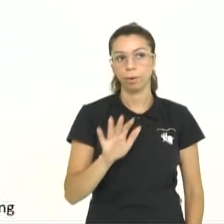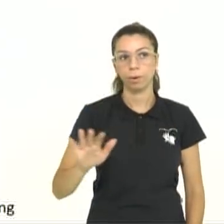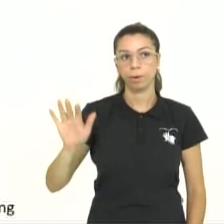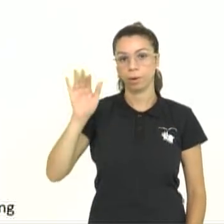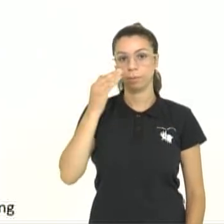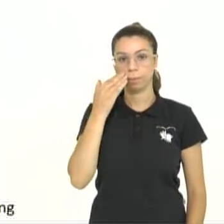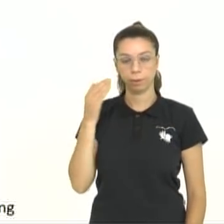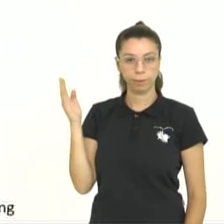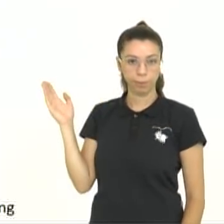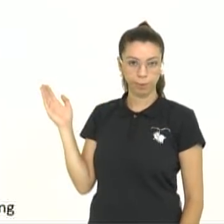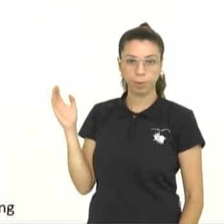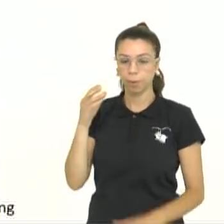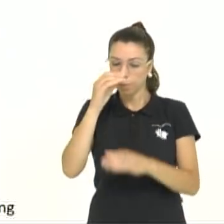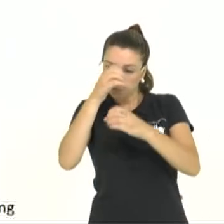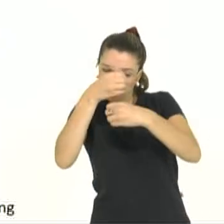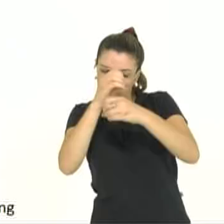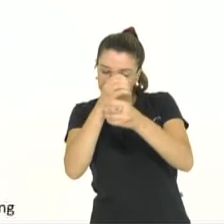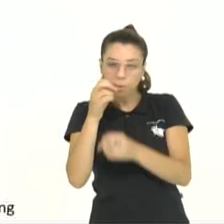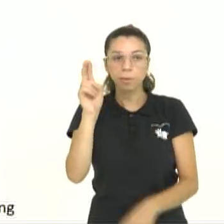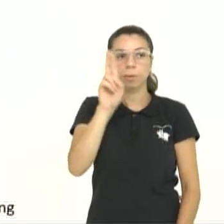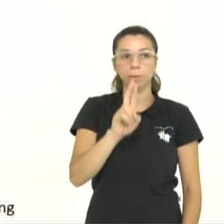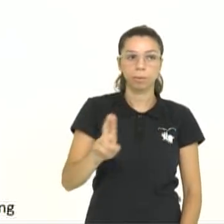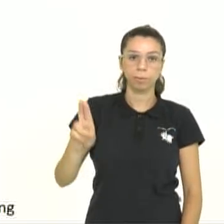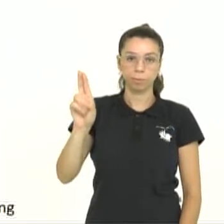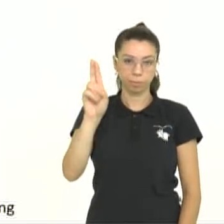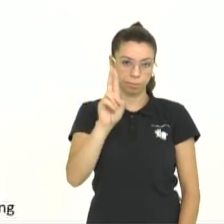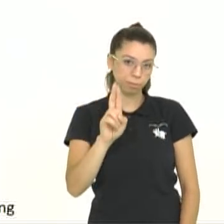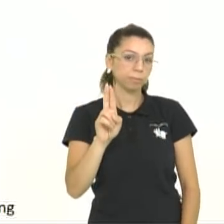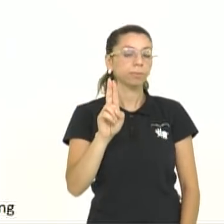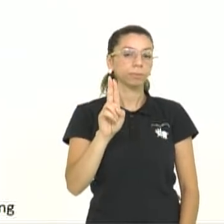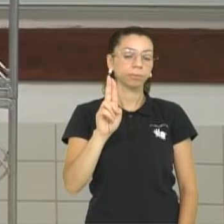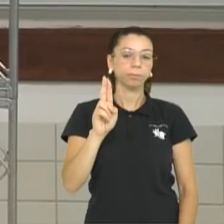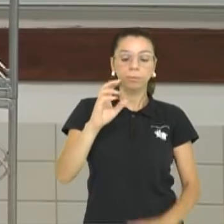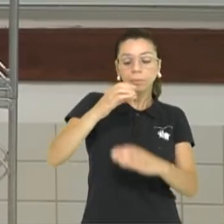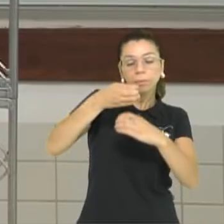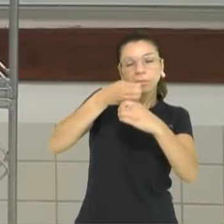microscópio que o Robert Hooke utilizou. Ele é um microscópio